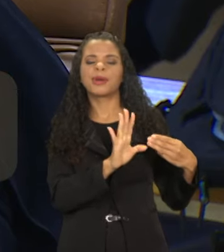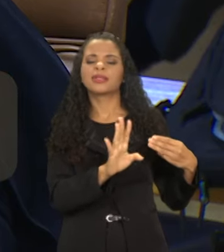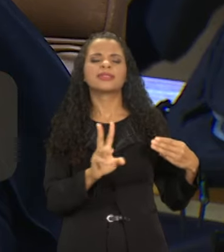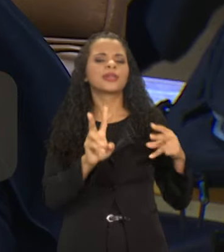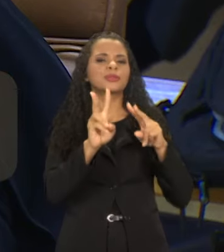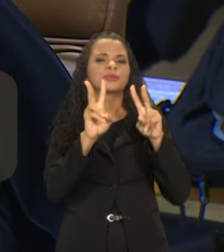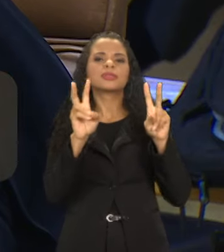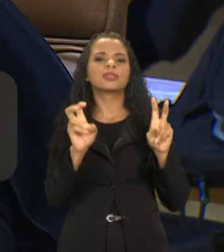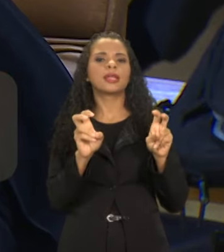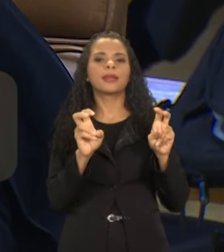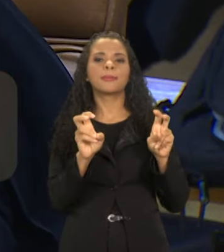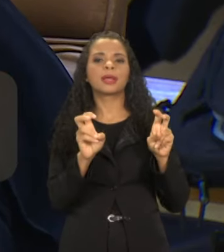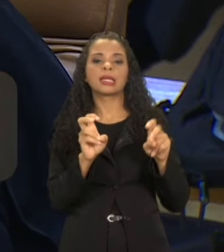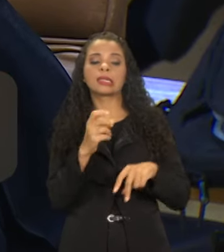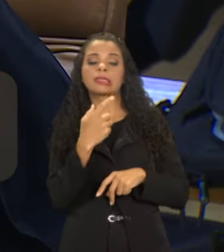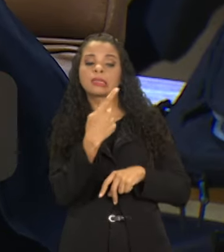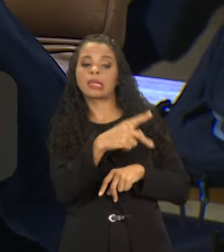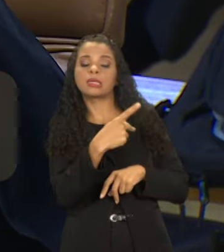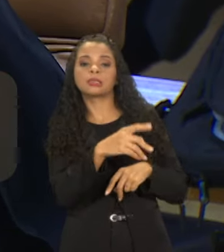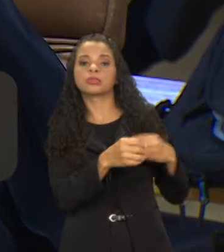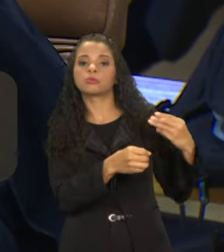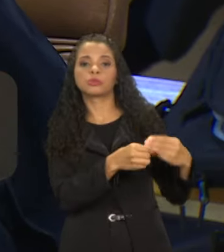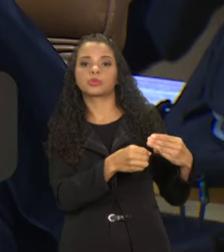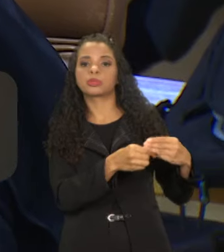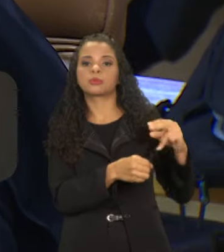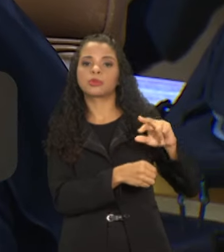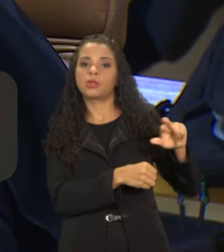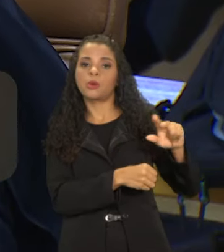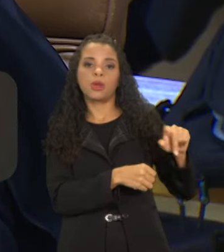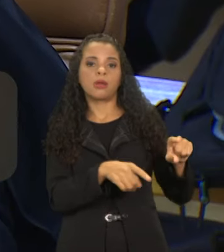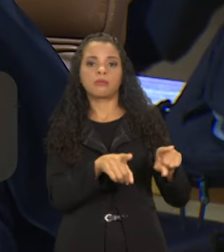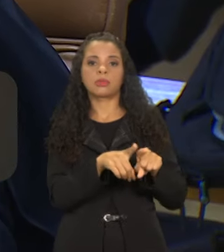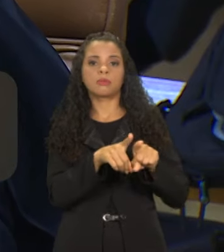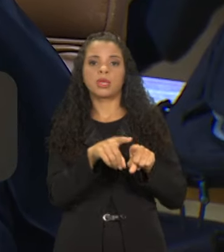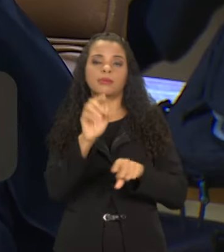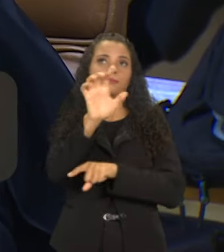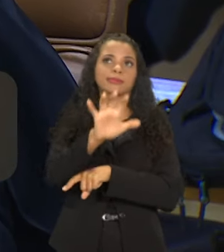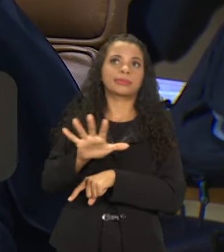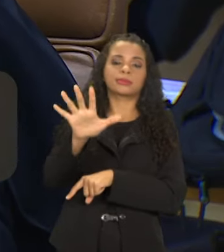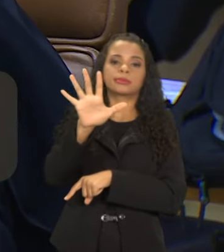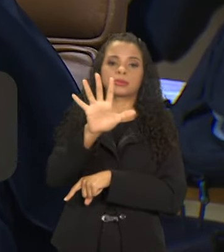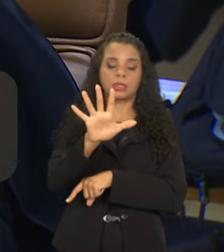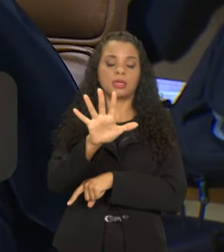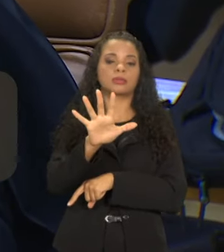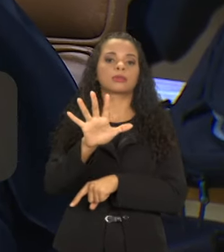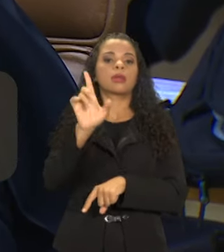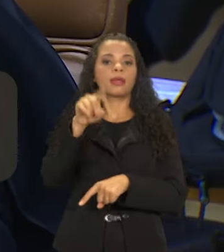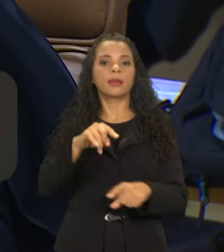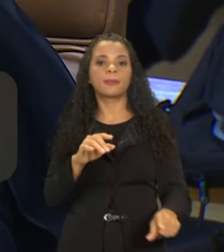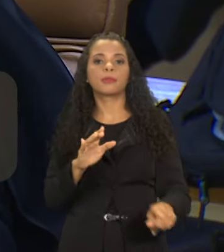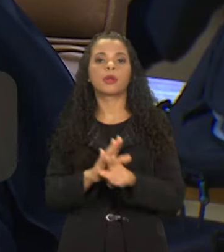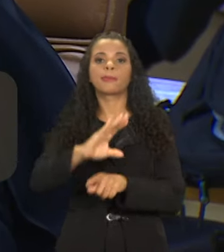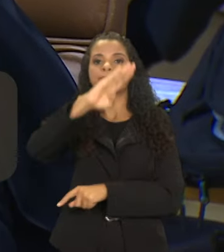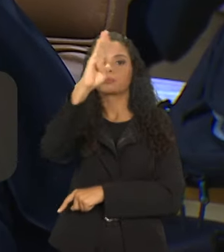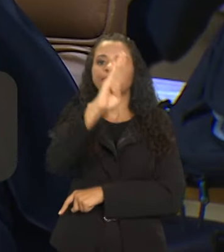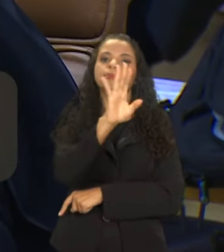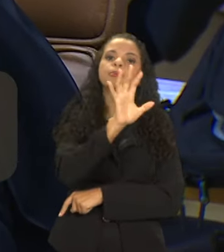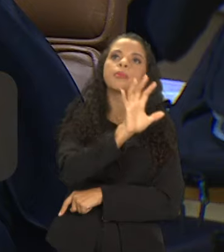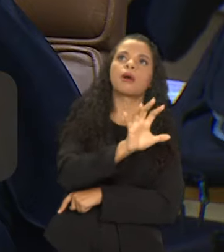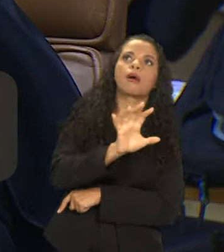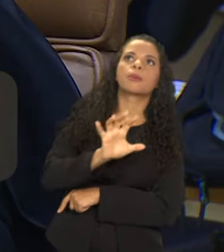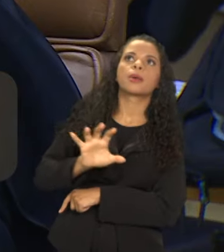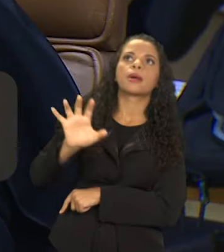apenas a esse município especificamente, nem a esse estado, e sim, portanto, a toda a federação, o que gera